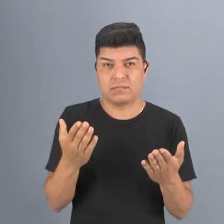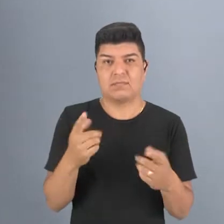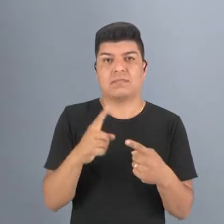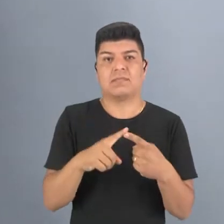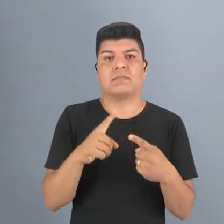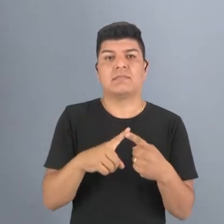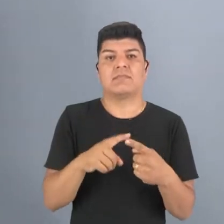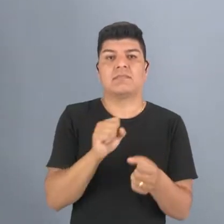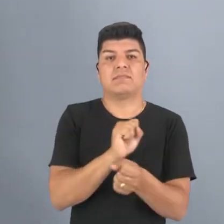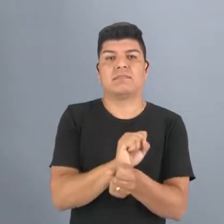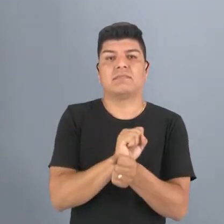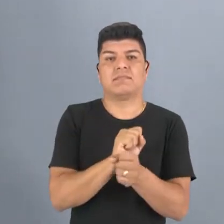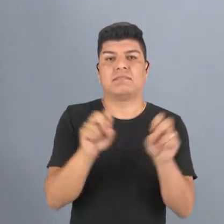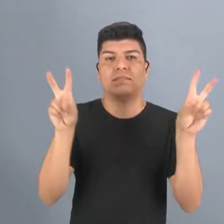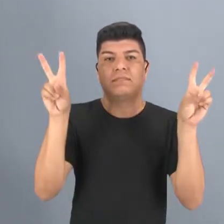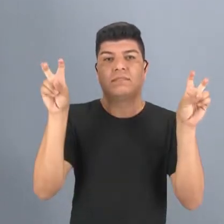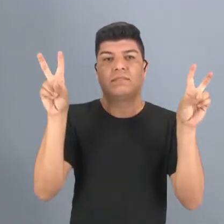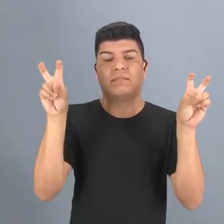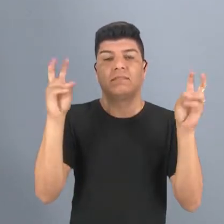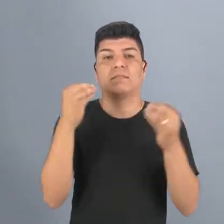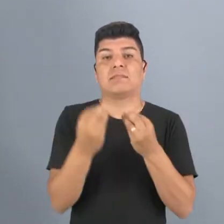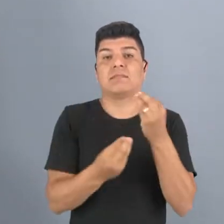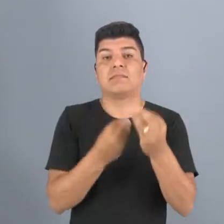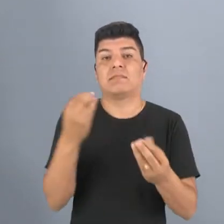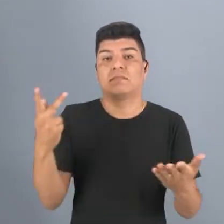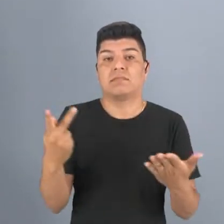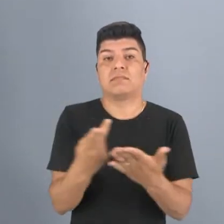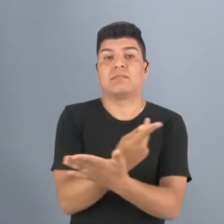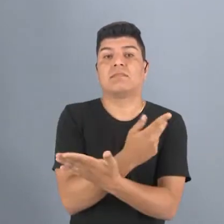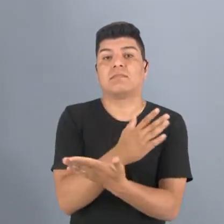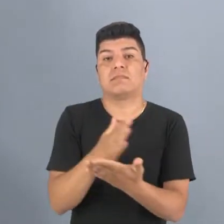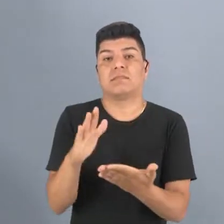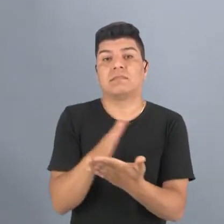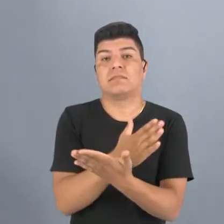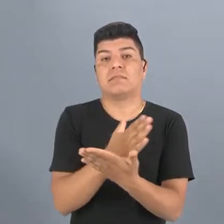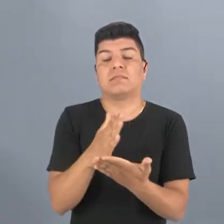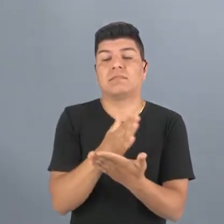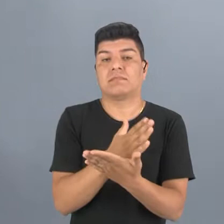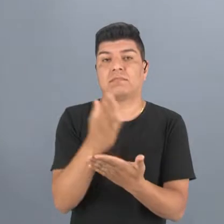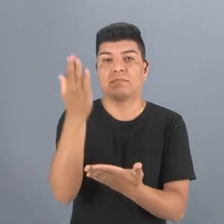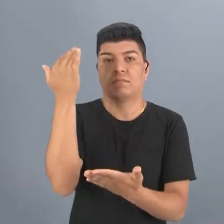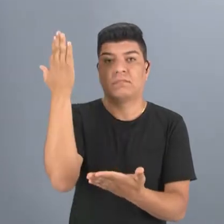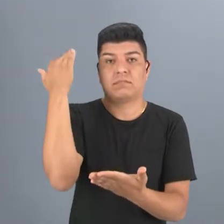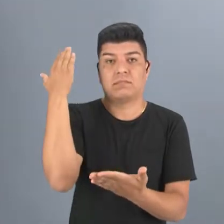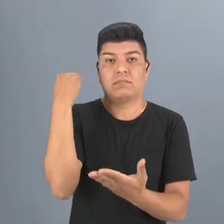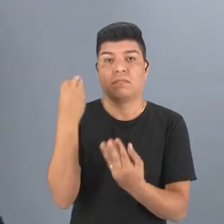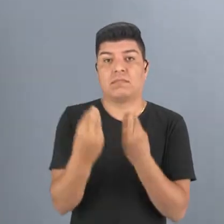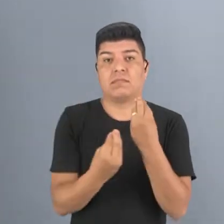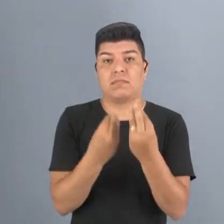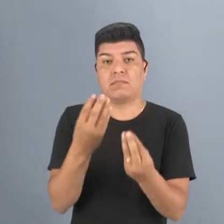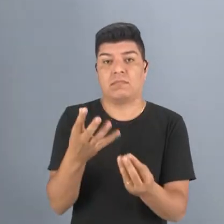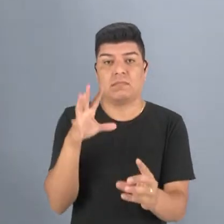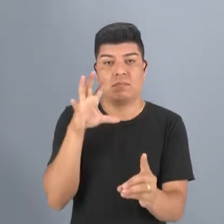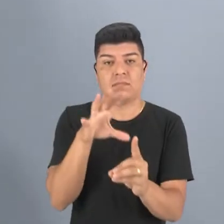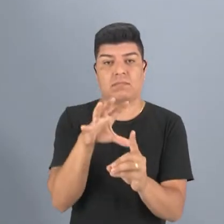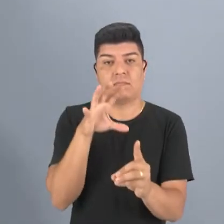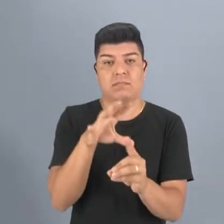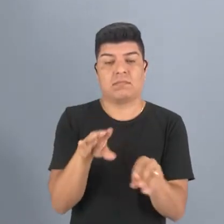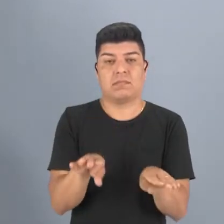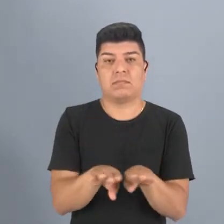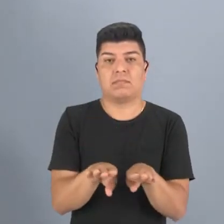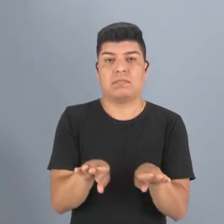de escravidão, né? Nós estamos falando de como aconteceu algumas situações, né? Como nós somos influenciados